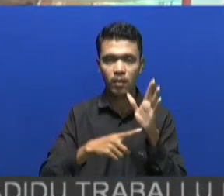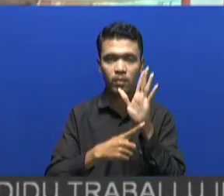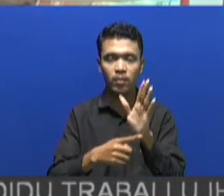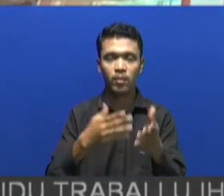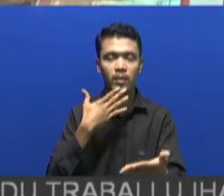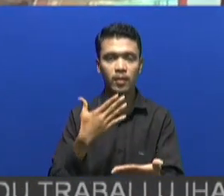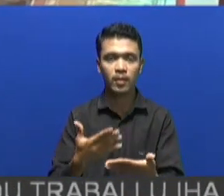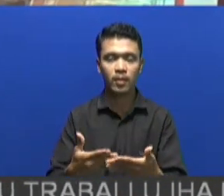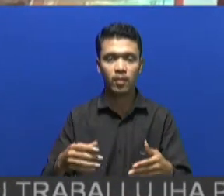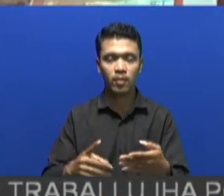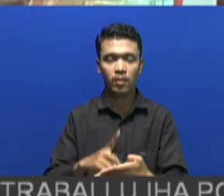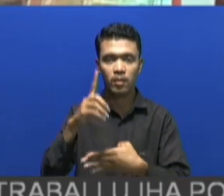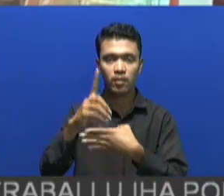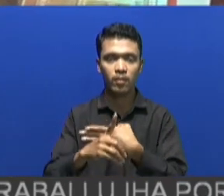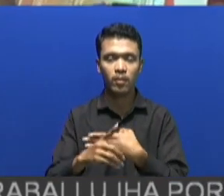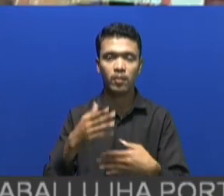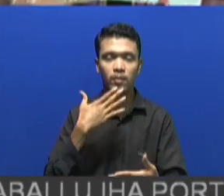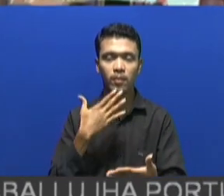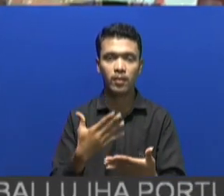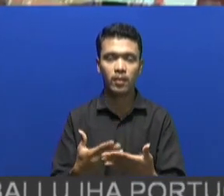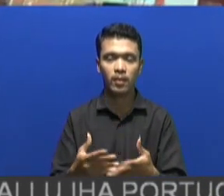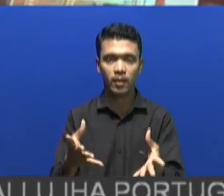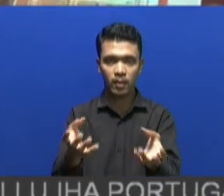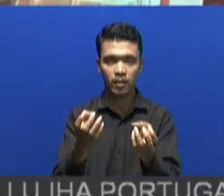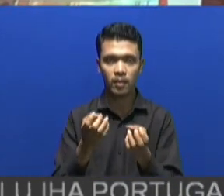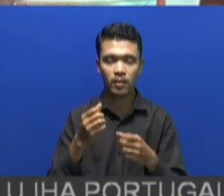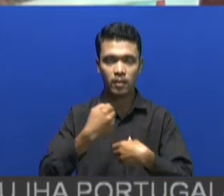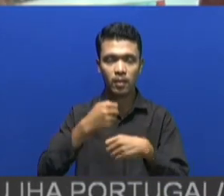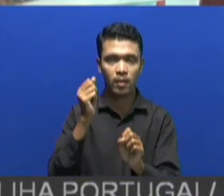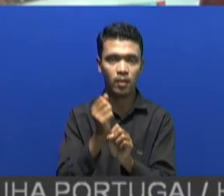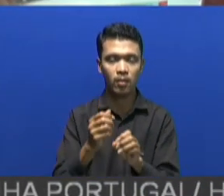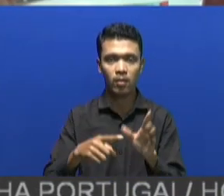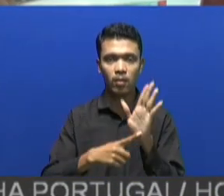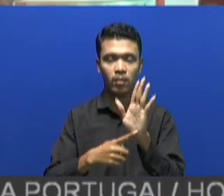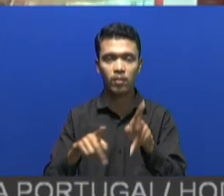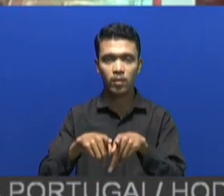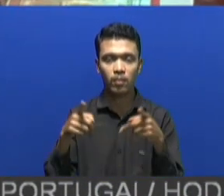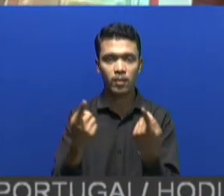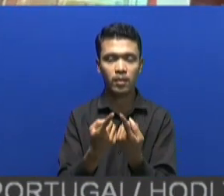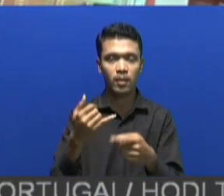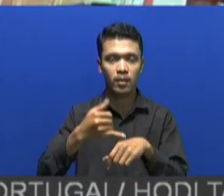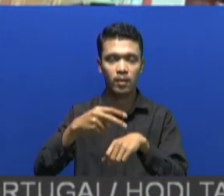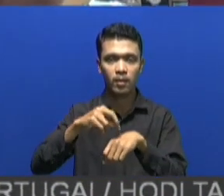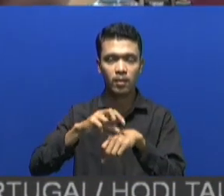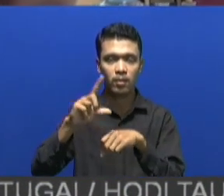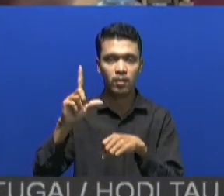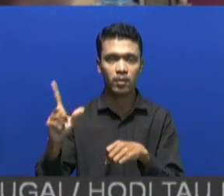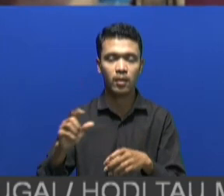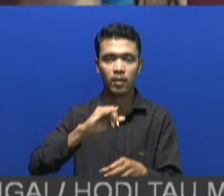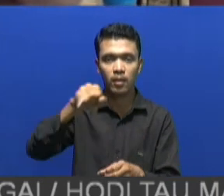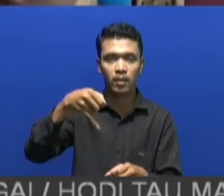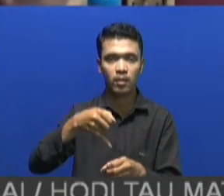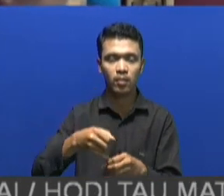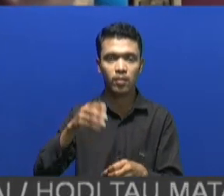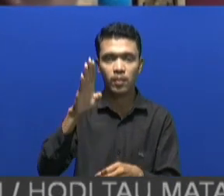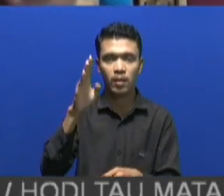garante desenvolvimento sustentável. Iniciativa, né? Desenha a atrair investimento internacional Rússia Fonte Oyoin, inclui